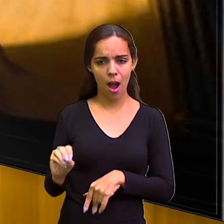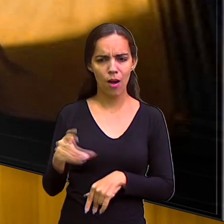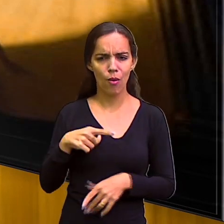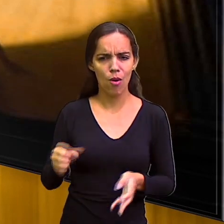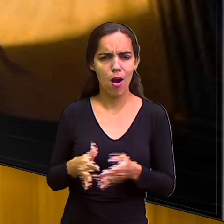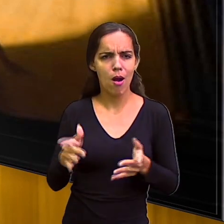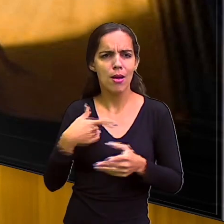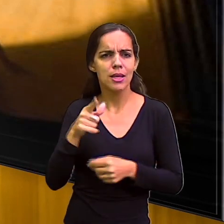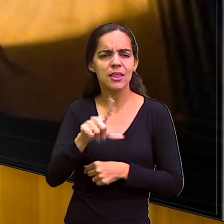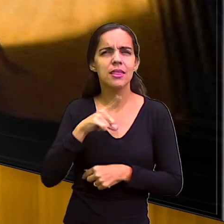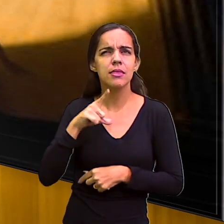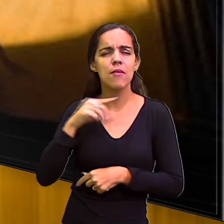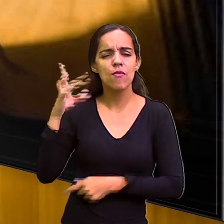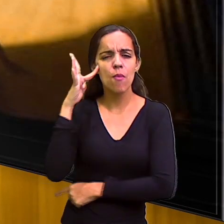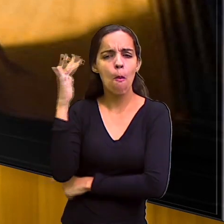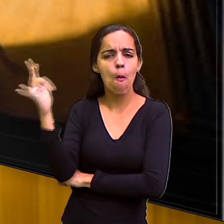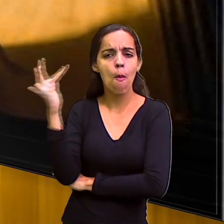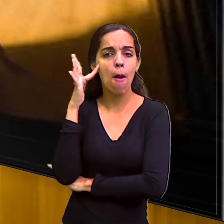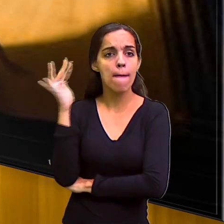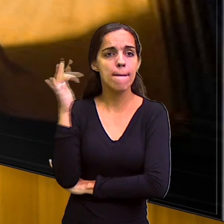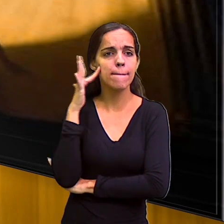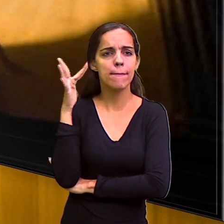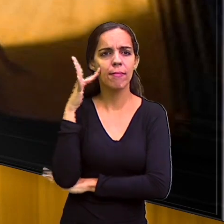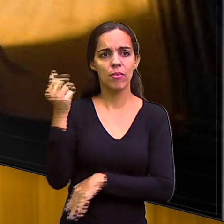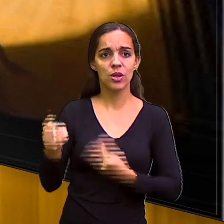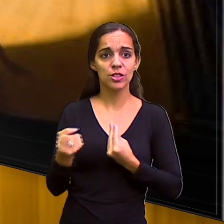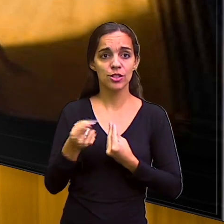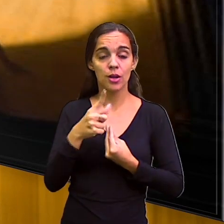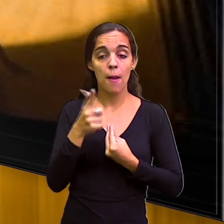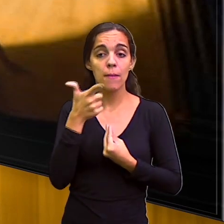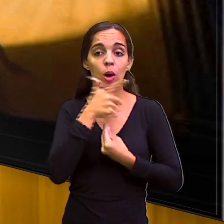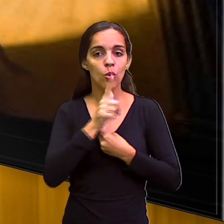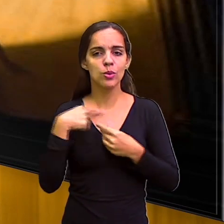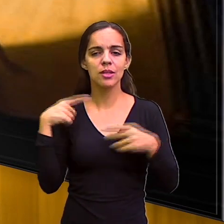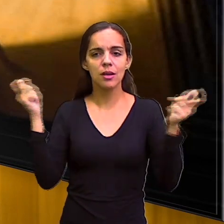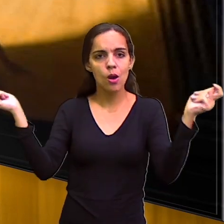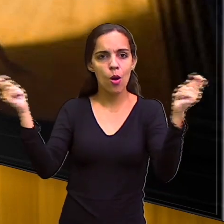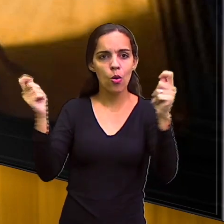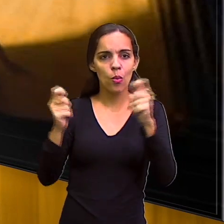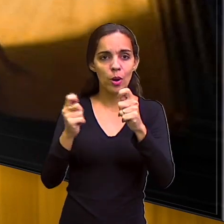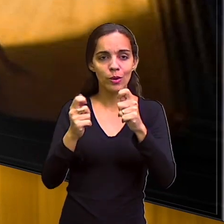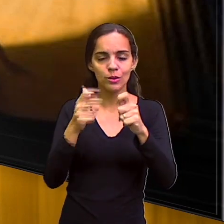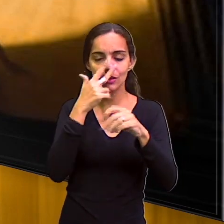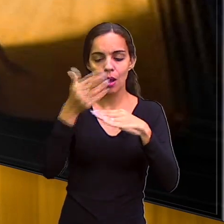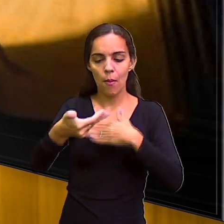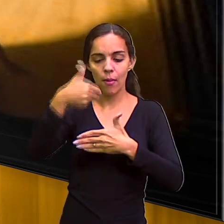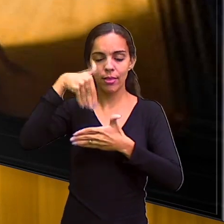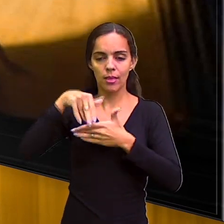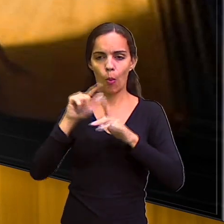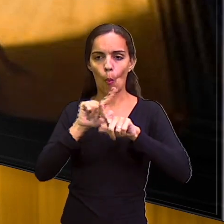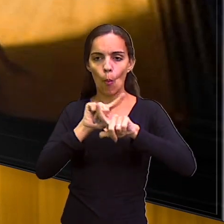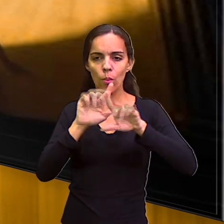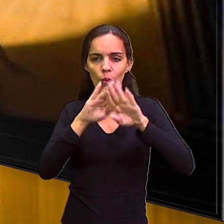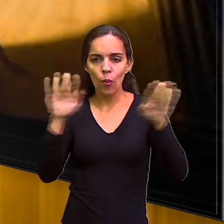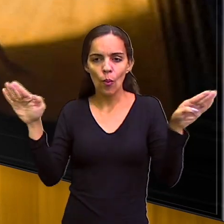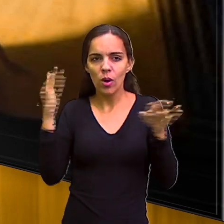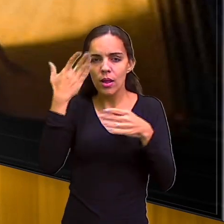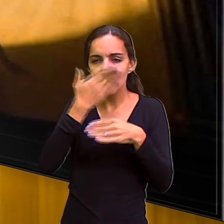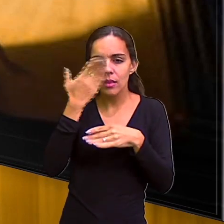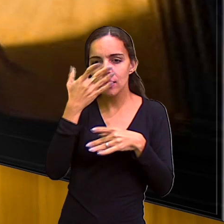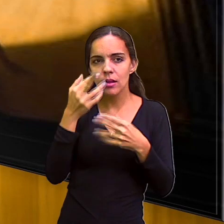de colocar, a imagem atrás de uma cortina branca, clara, que daria